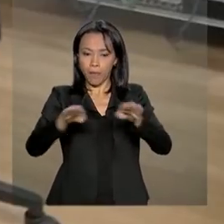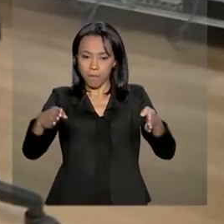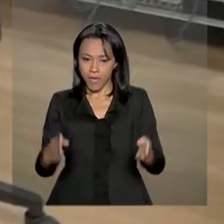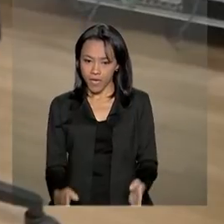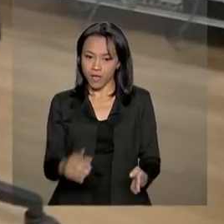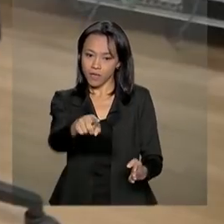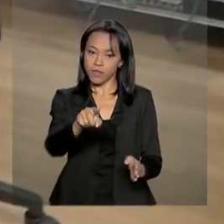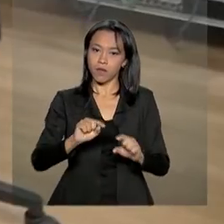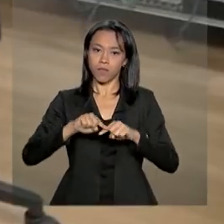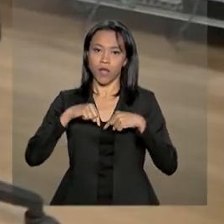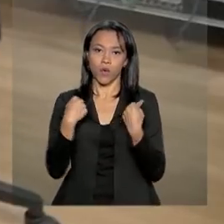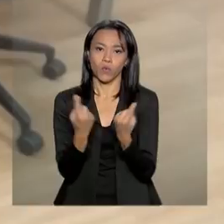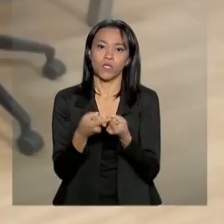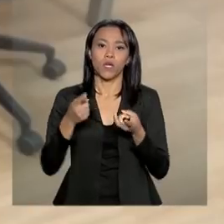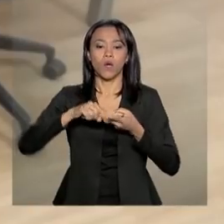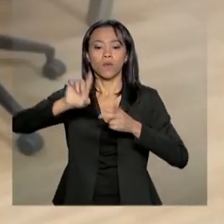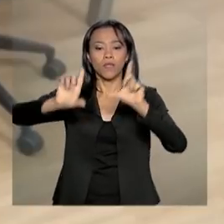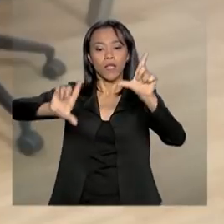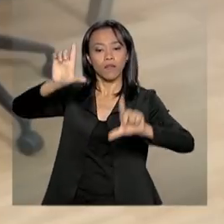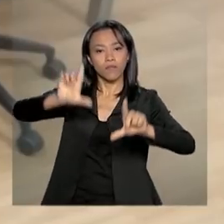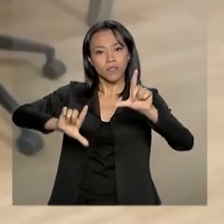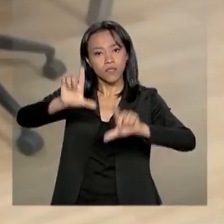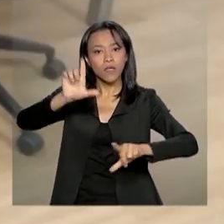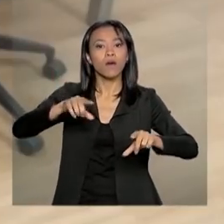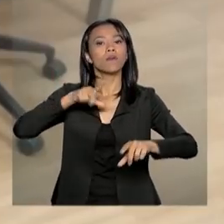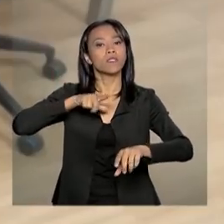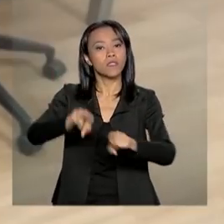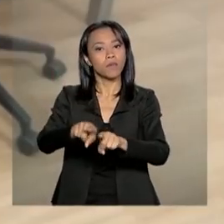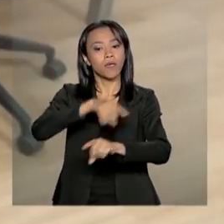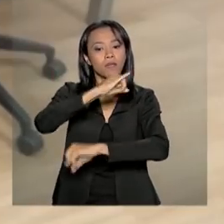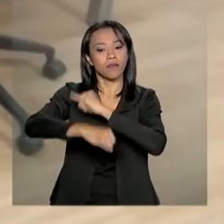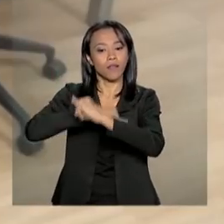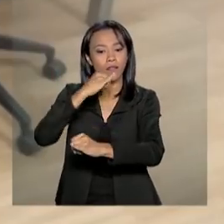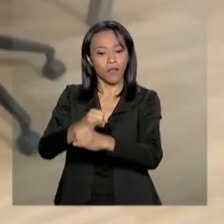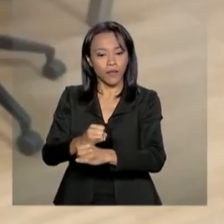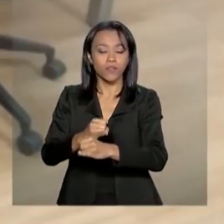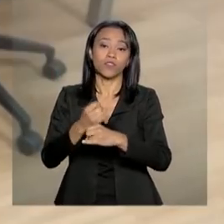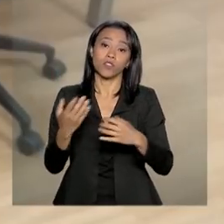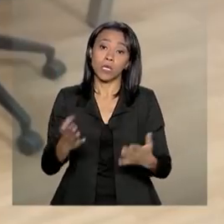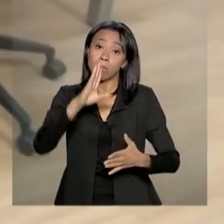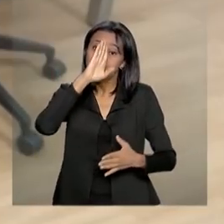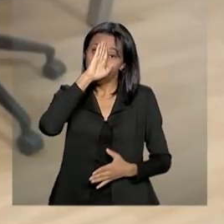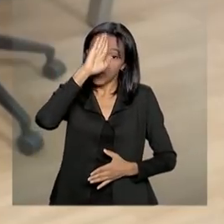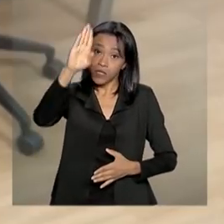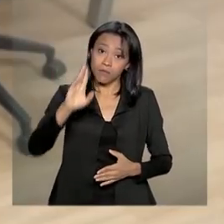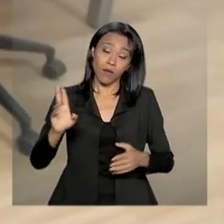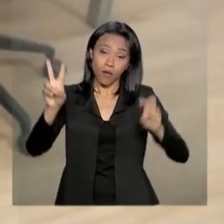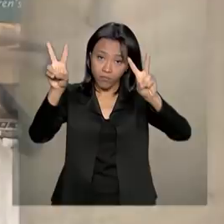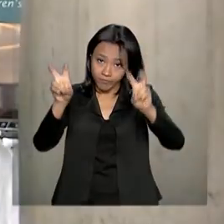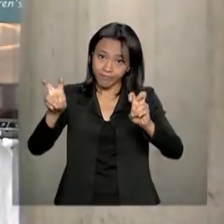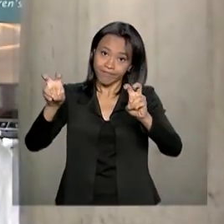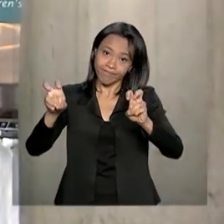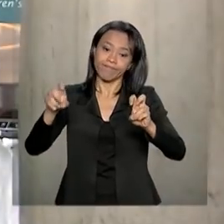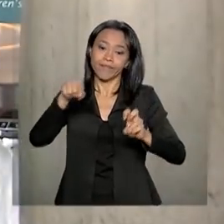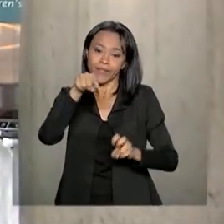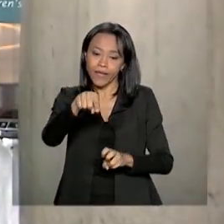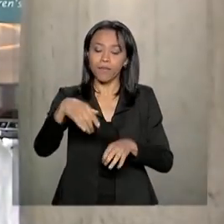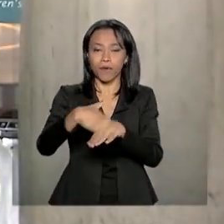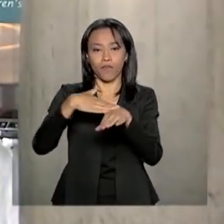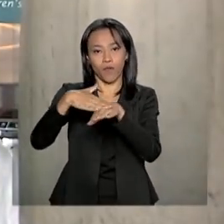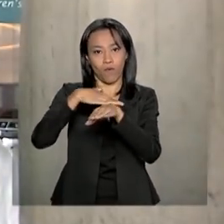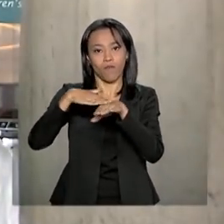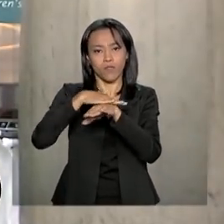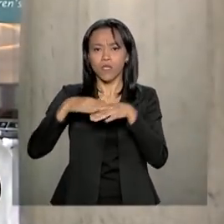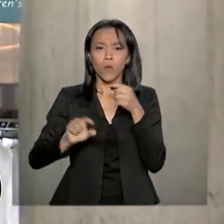reuniões, televisão e internet. Um dos principais assuntos a ser tratado dentro desse gabinete